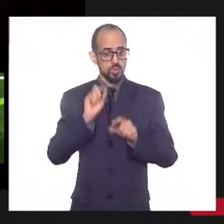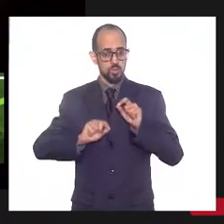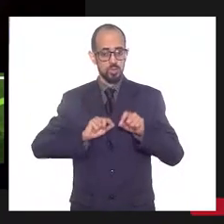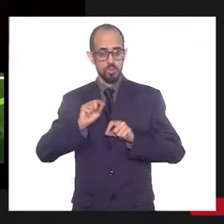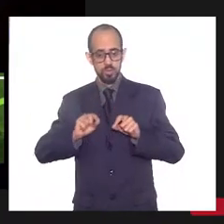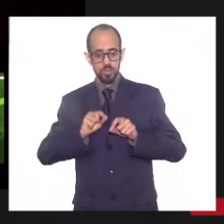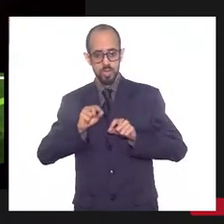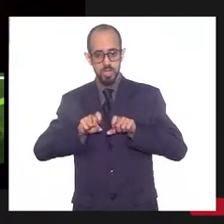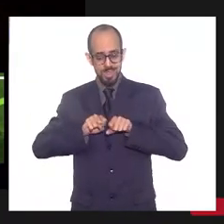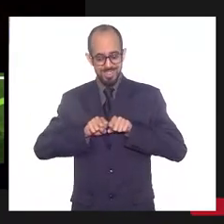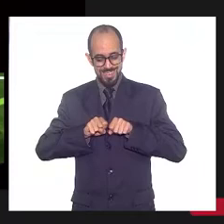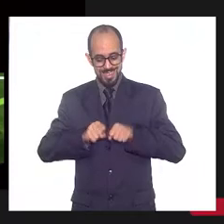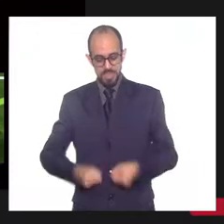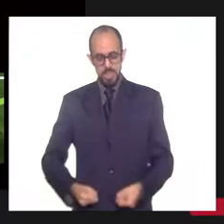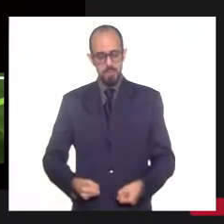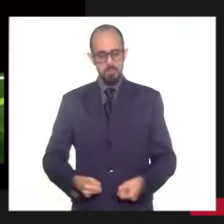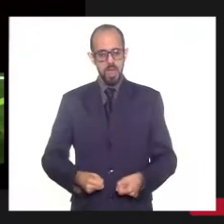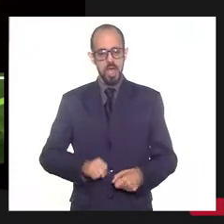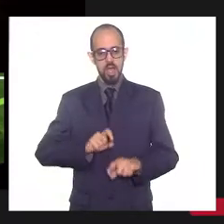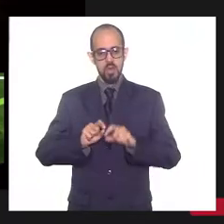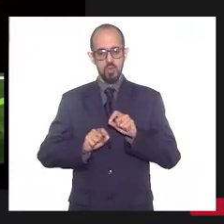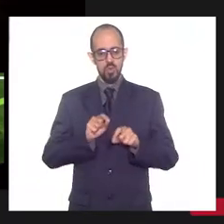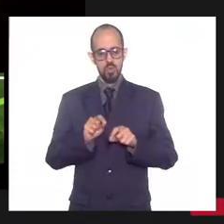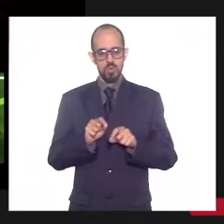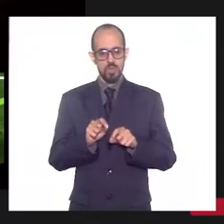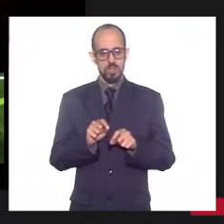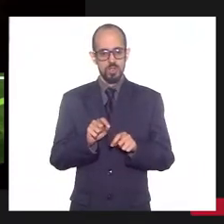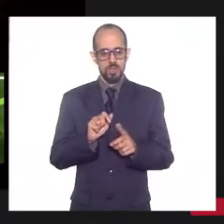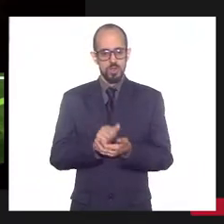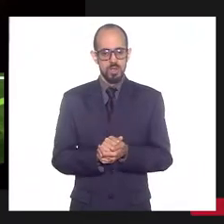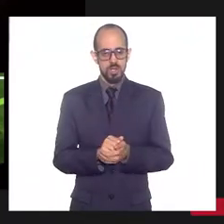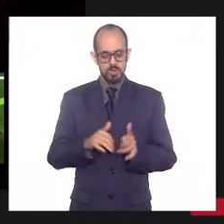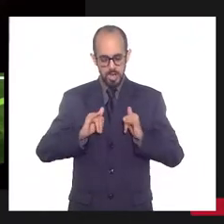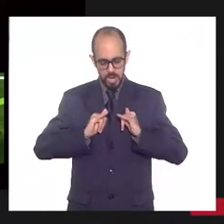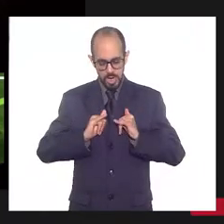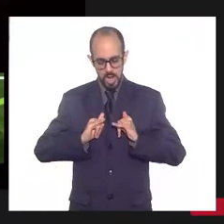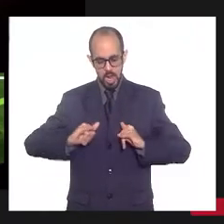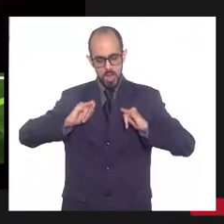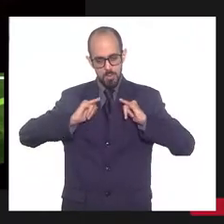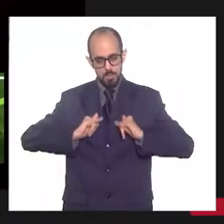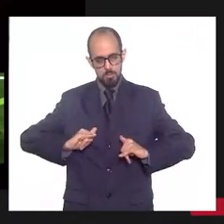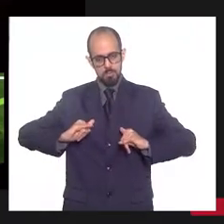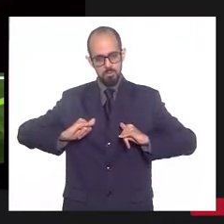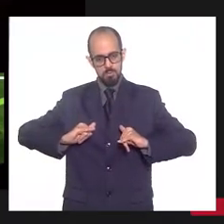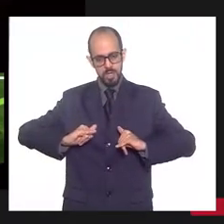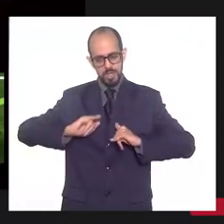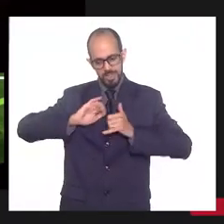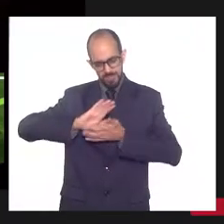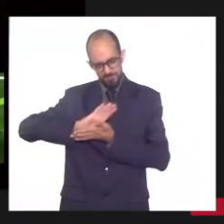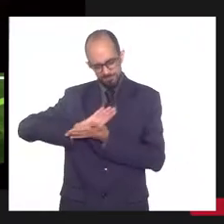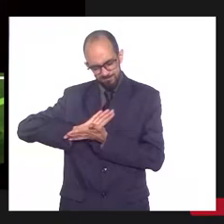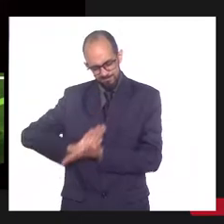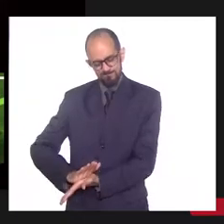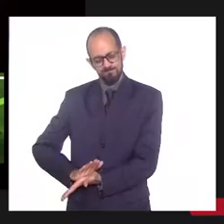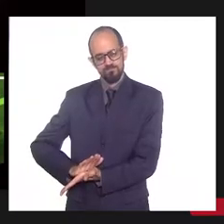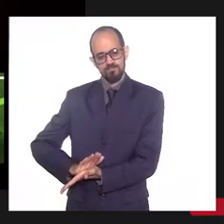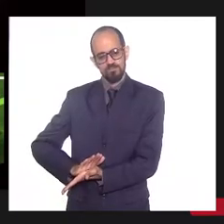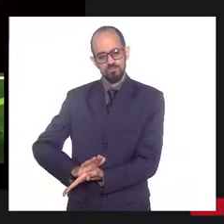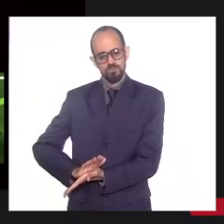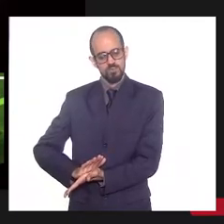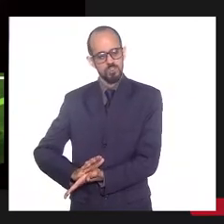a desmontar essa campanha viu de demonização